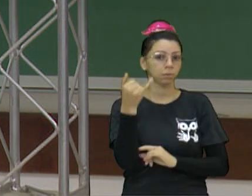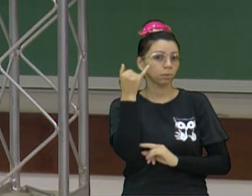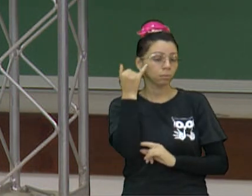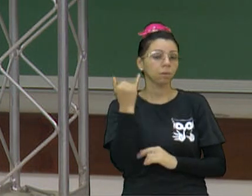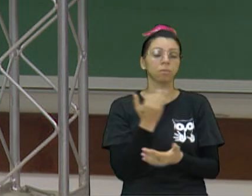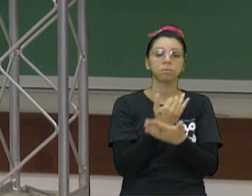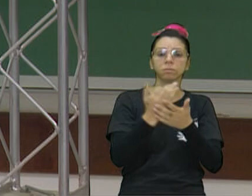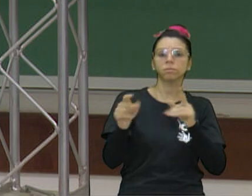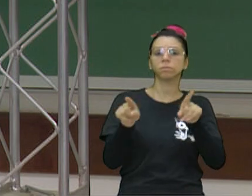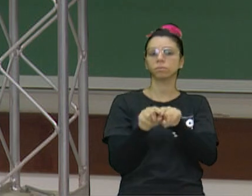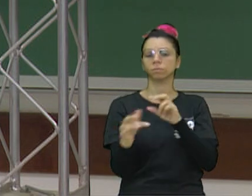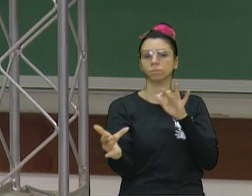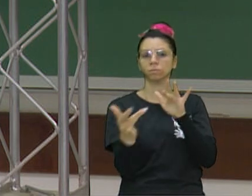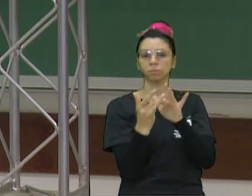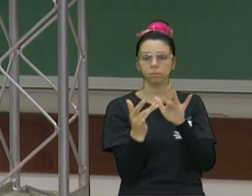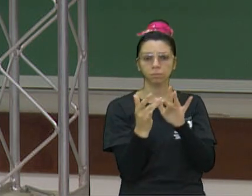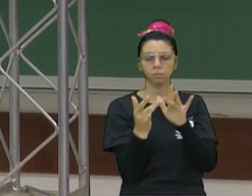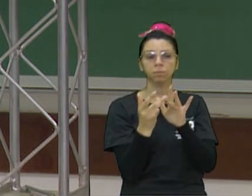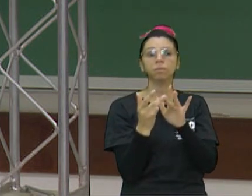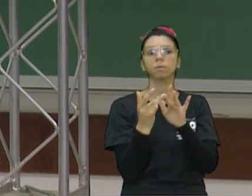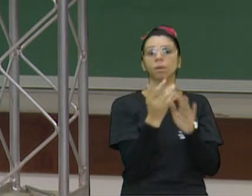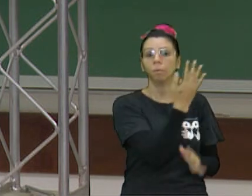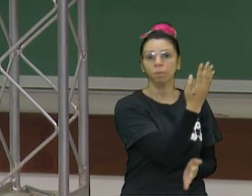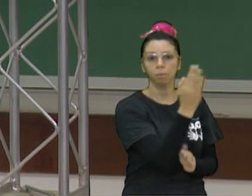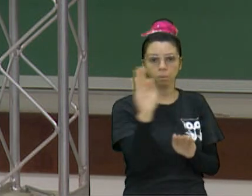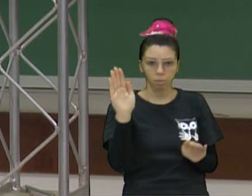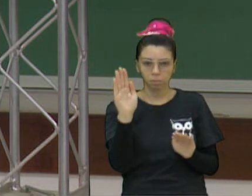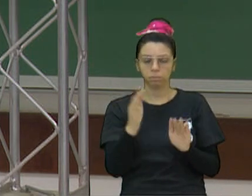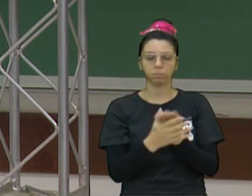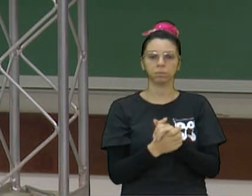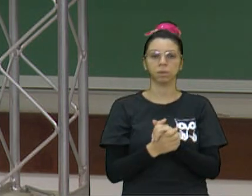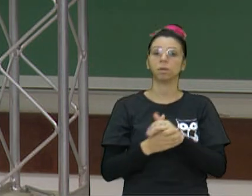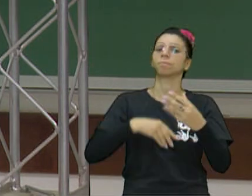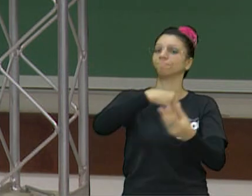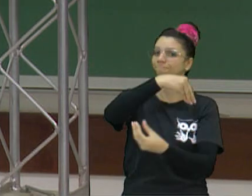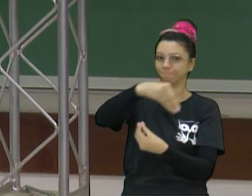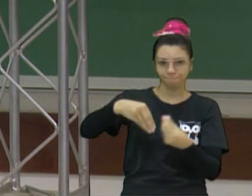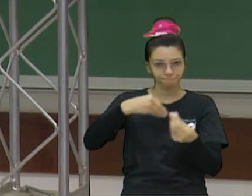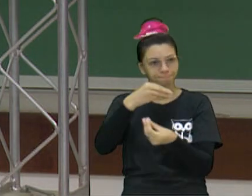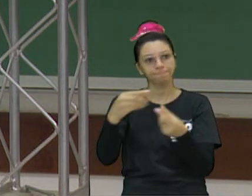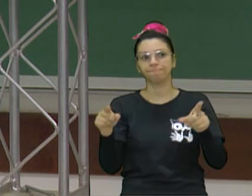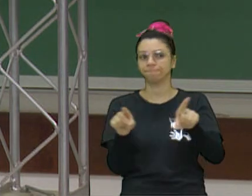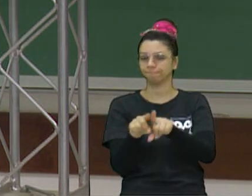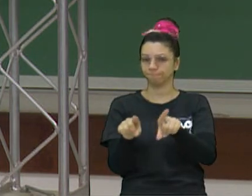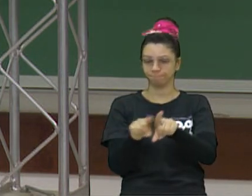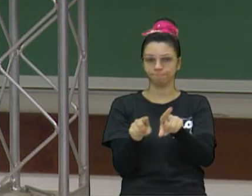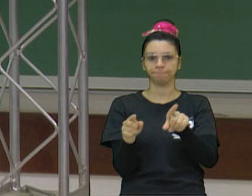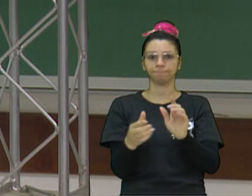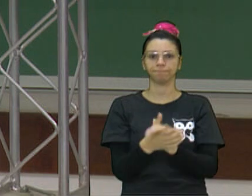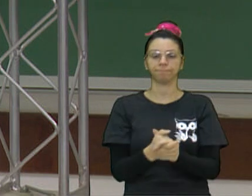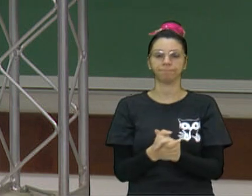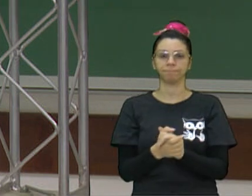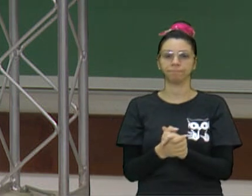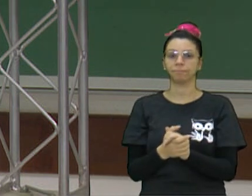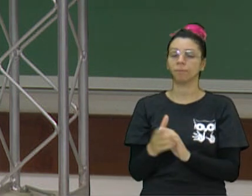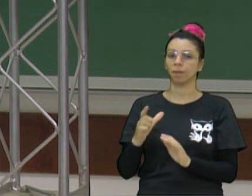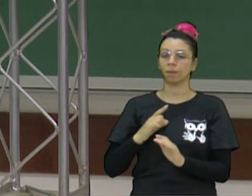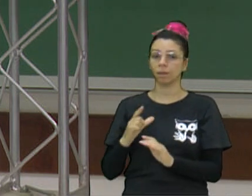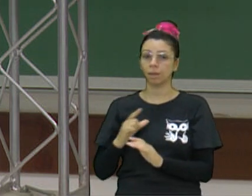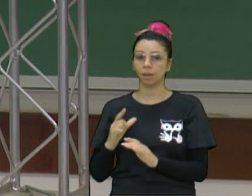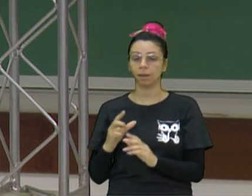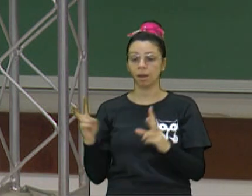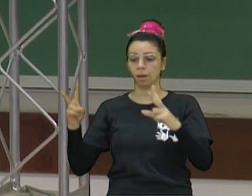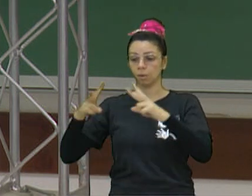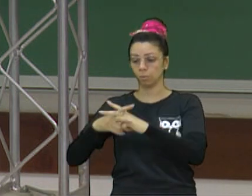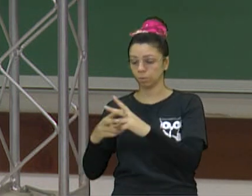também eles tiveram contato com outra modalidade de luta, que é o Karatê. Aí mistura-se também. Então, já temos o quê? Temos a luta de origem, temos o